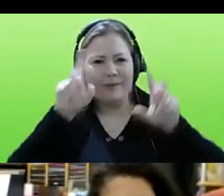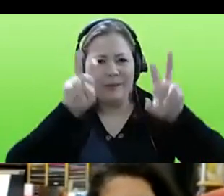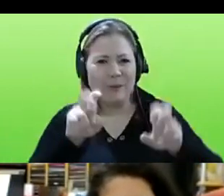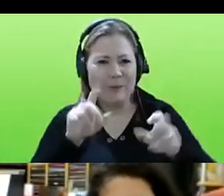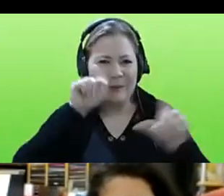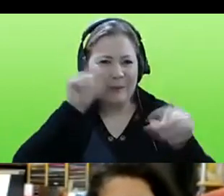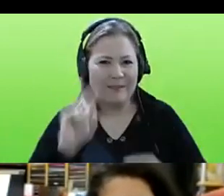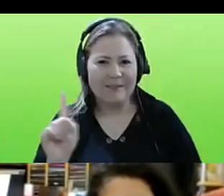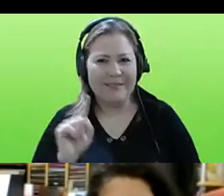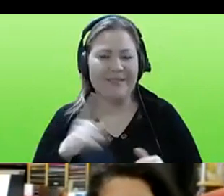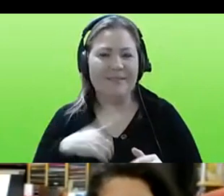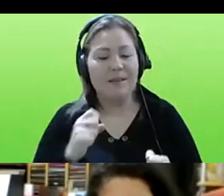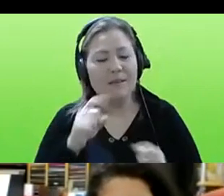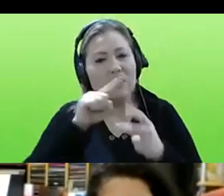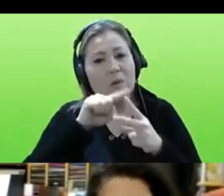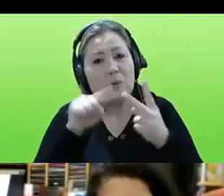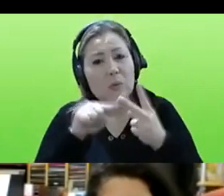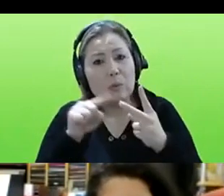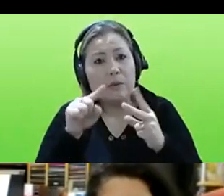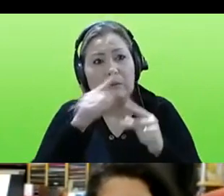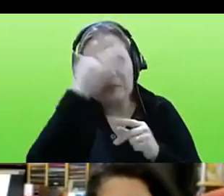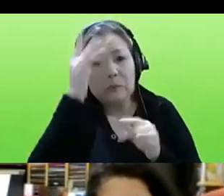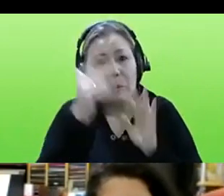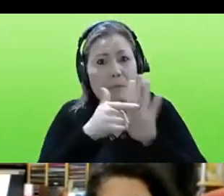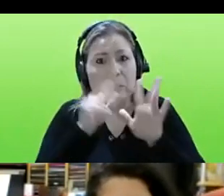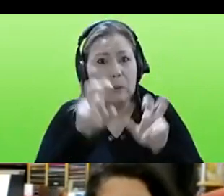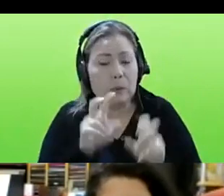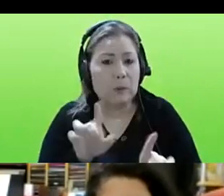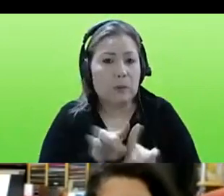Nitamar, de duas pessoas apresentarem seus temas lá